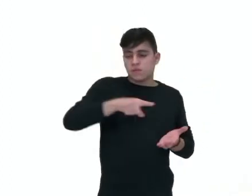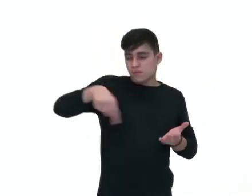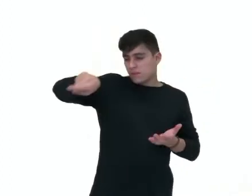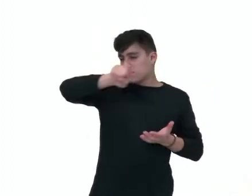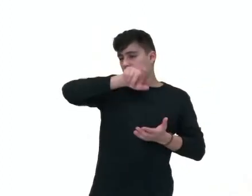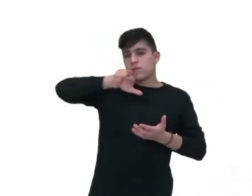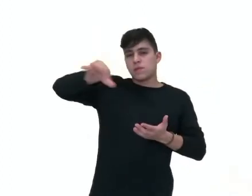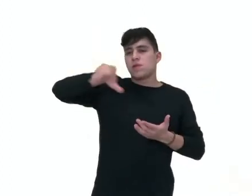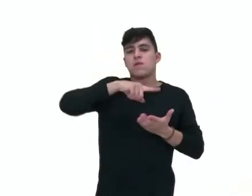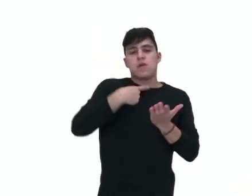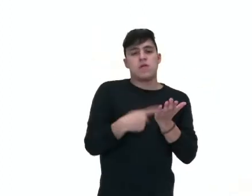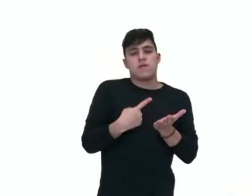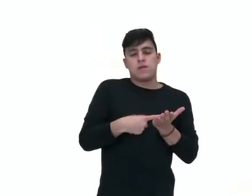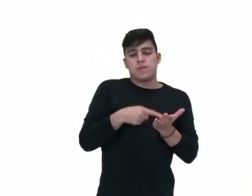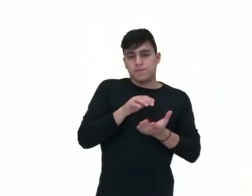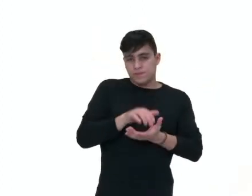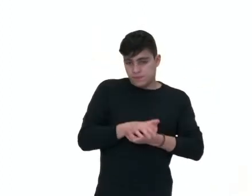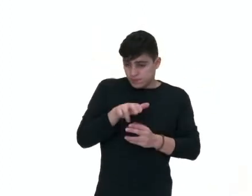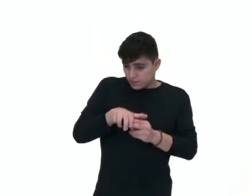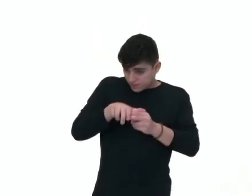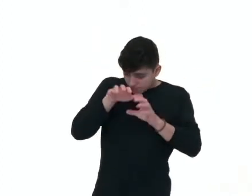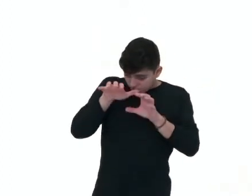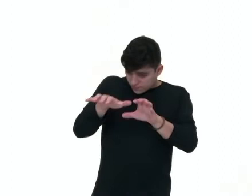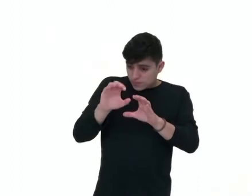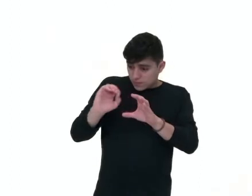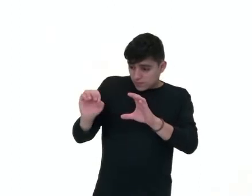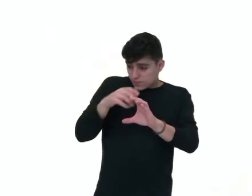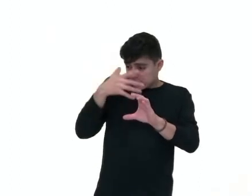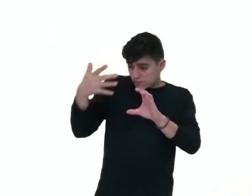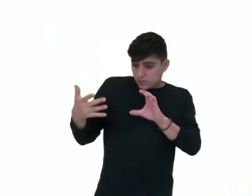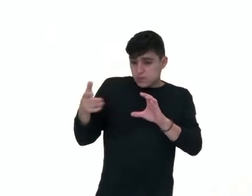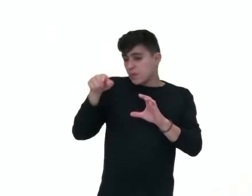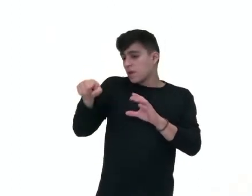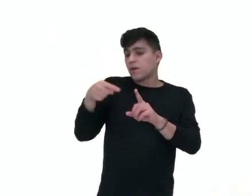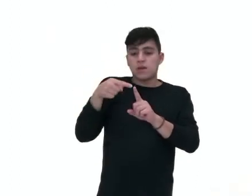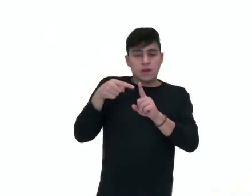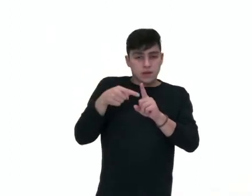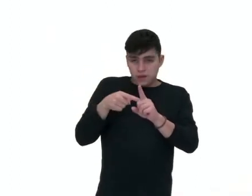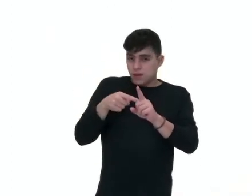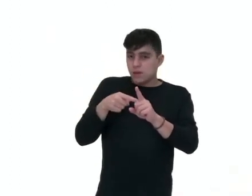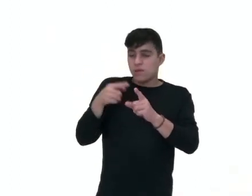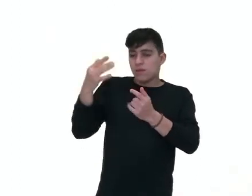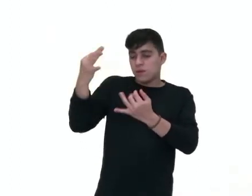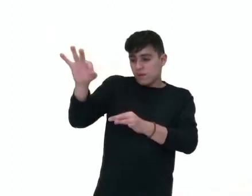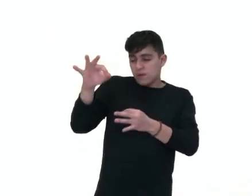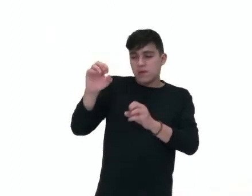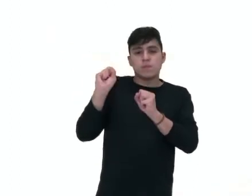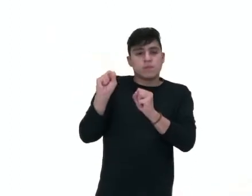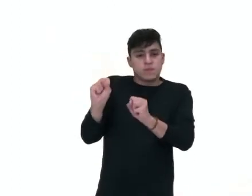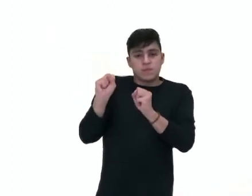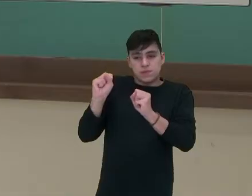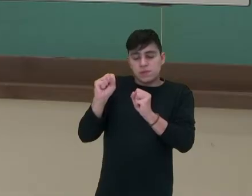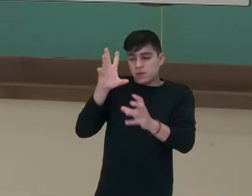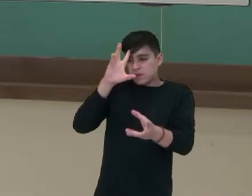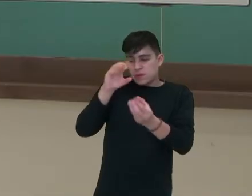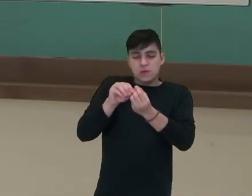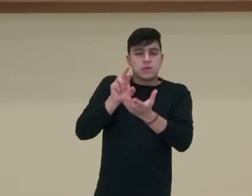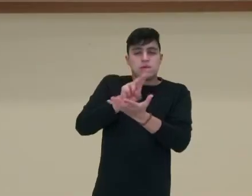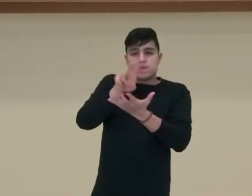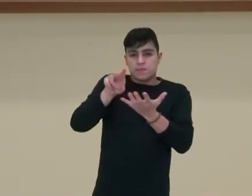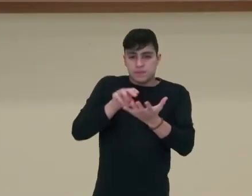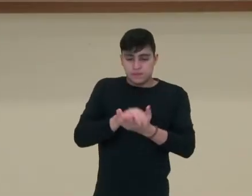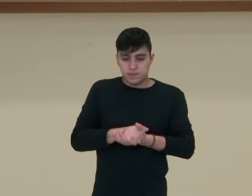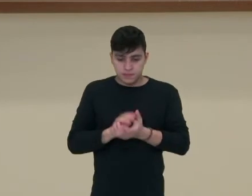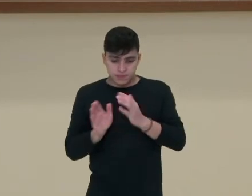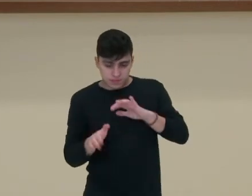considerada não convencional. Por conta dessa característica, é o tipo de partitura que pode ter diversas interpretações. Então, a